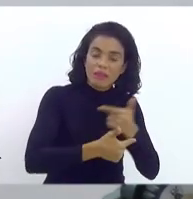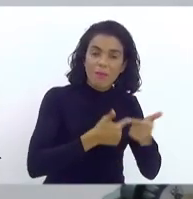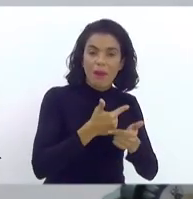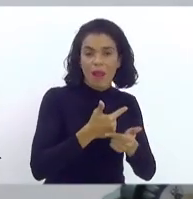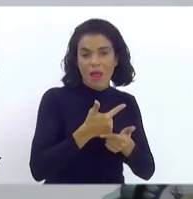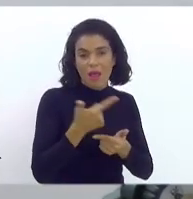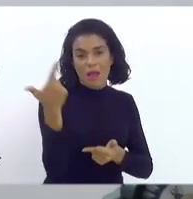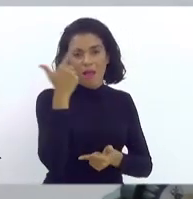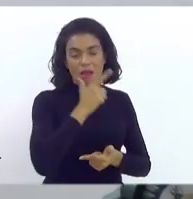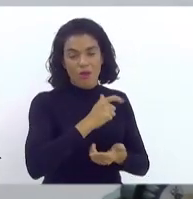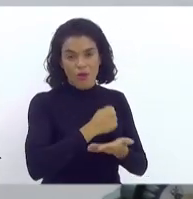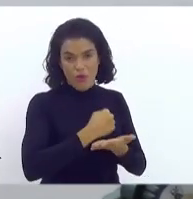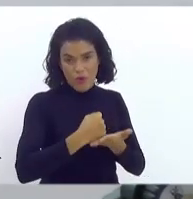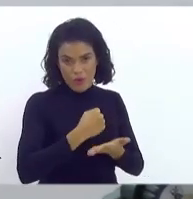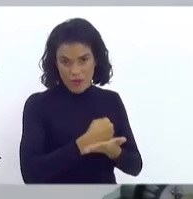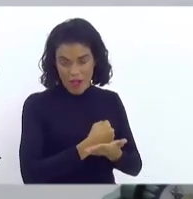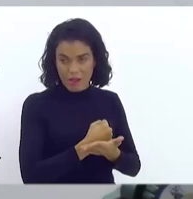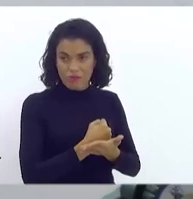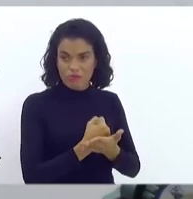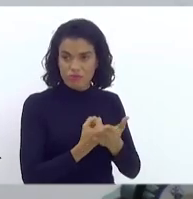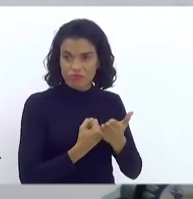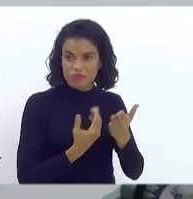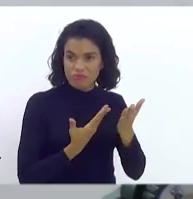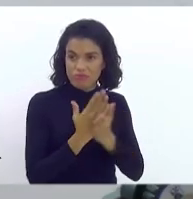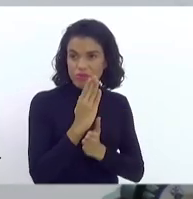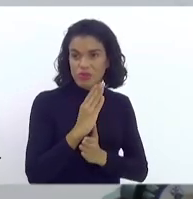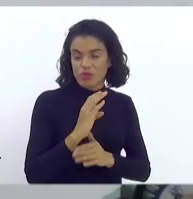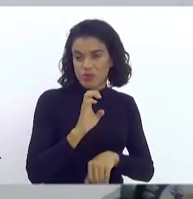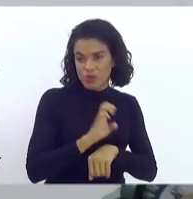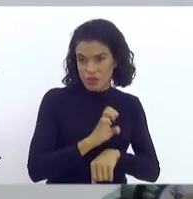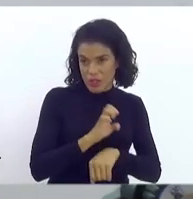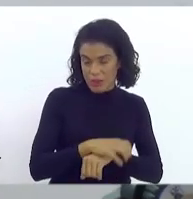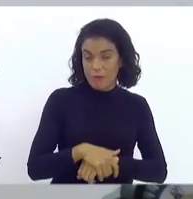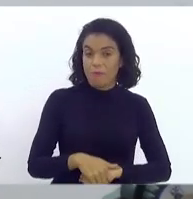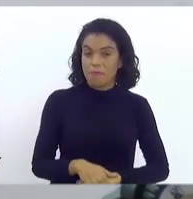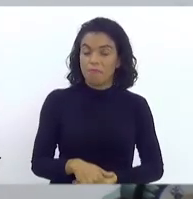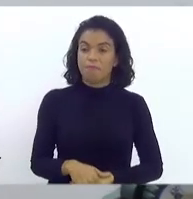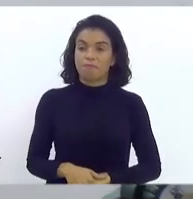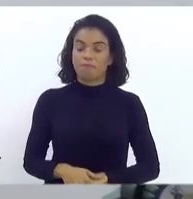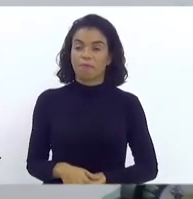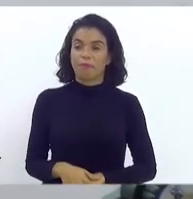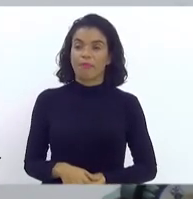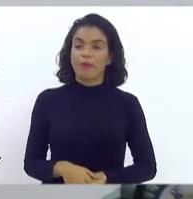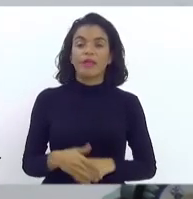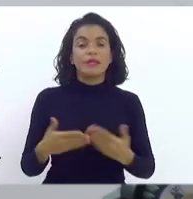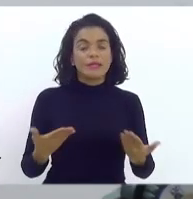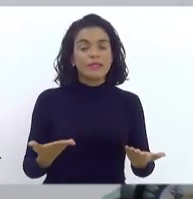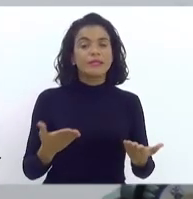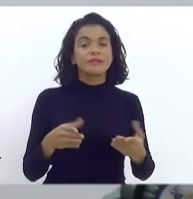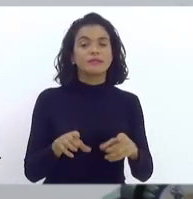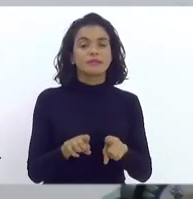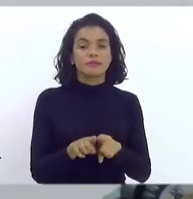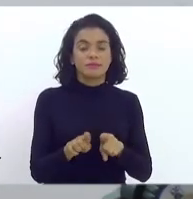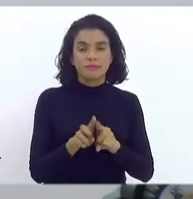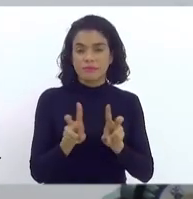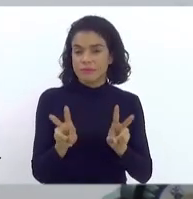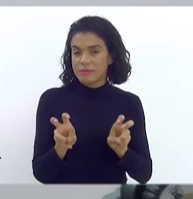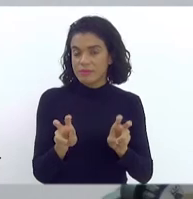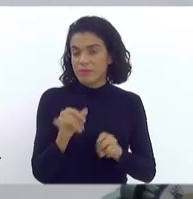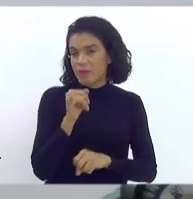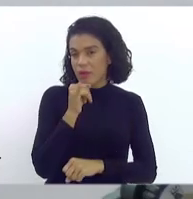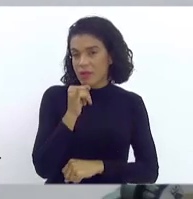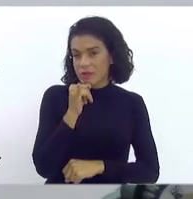ganharam no Estado. Então, vocês se prepararam para isso. E, diante desta questão, por